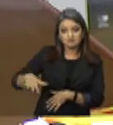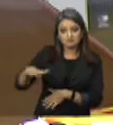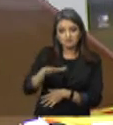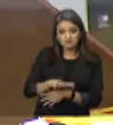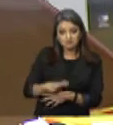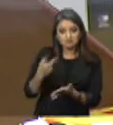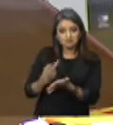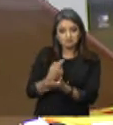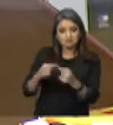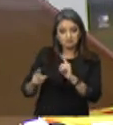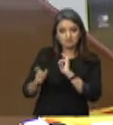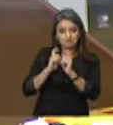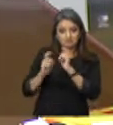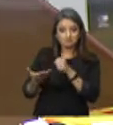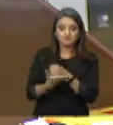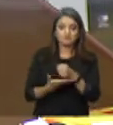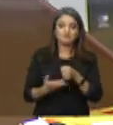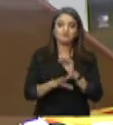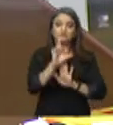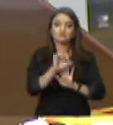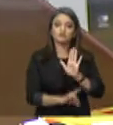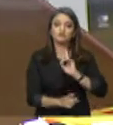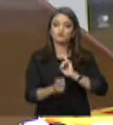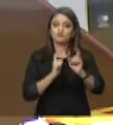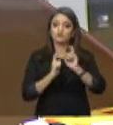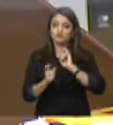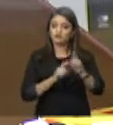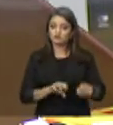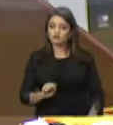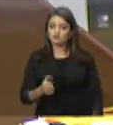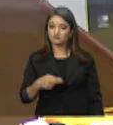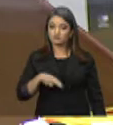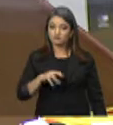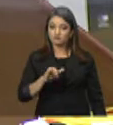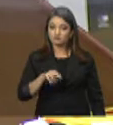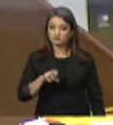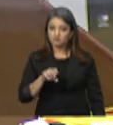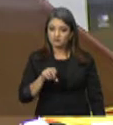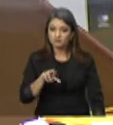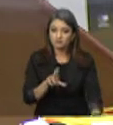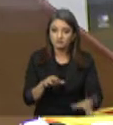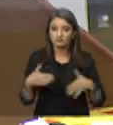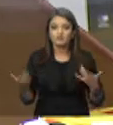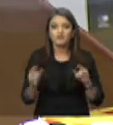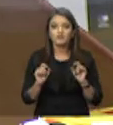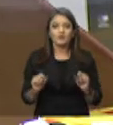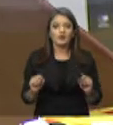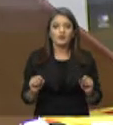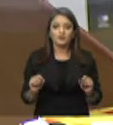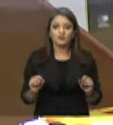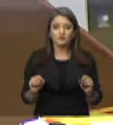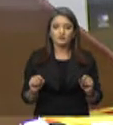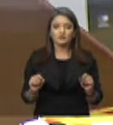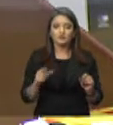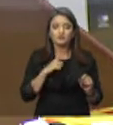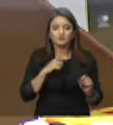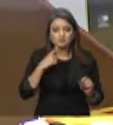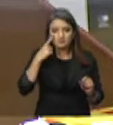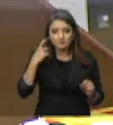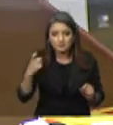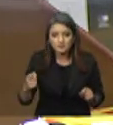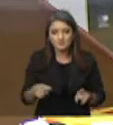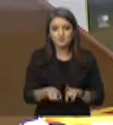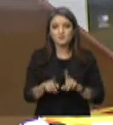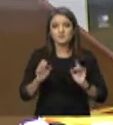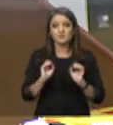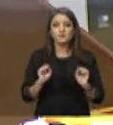administrativa os princípios constitucionais do Direito Administrativo sancionador e esse é um ponto de grande interesse para decidir